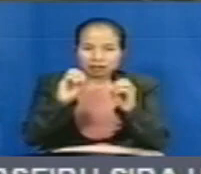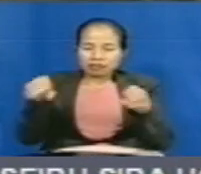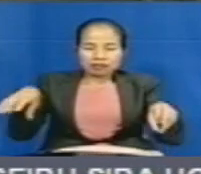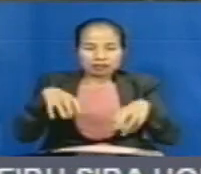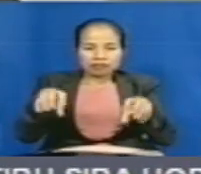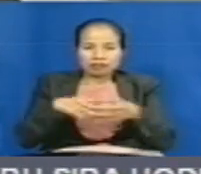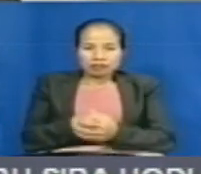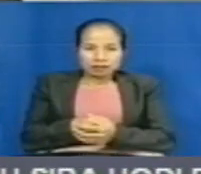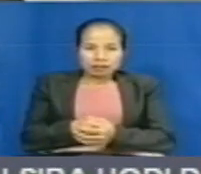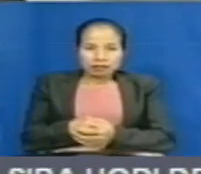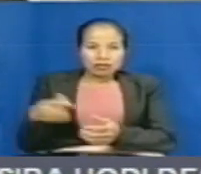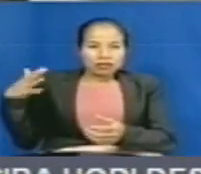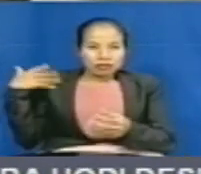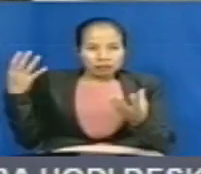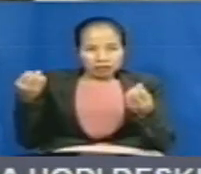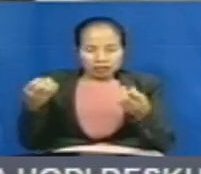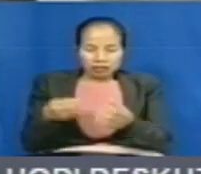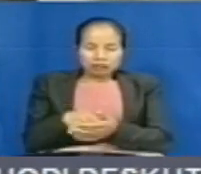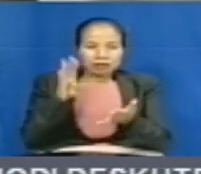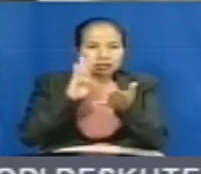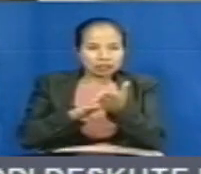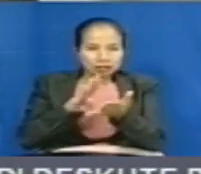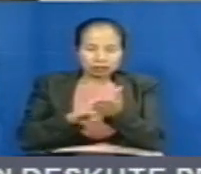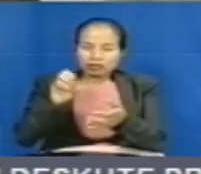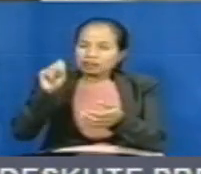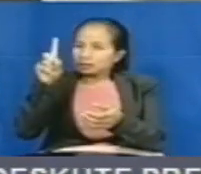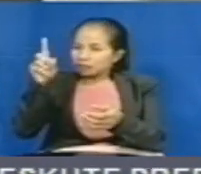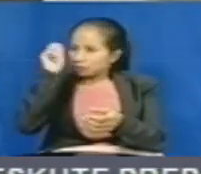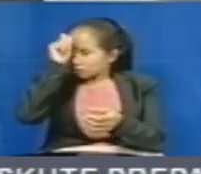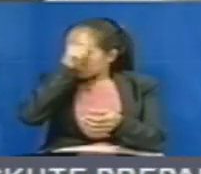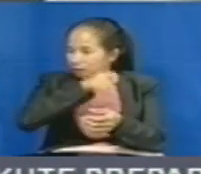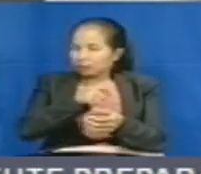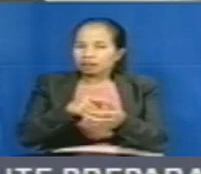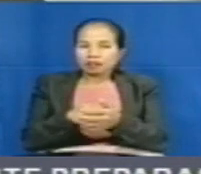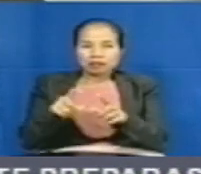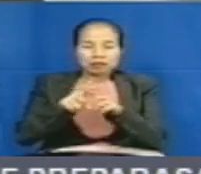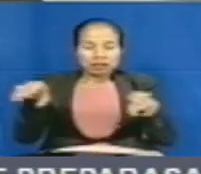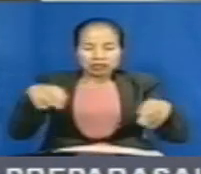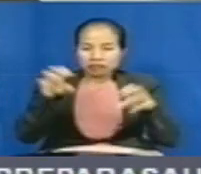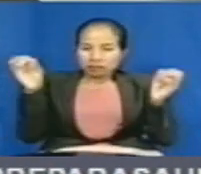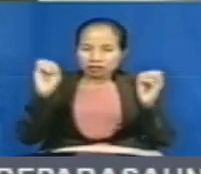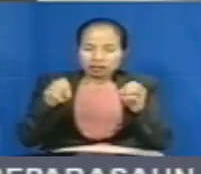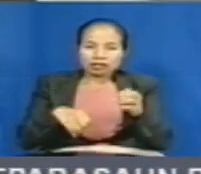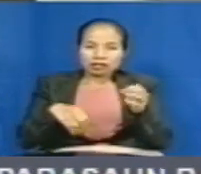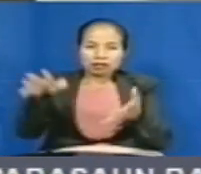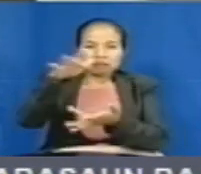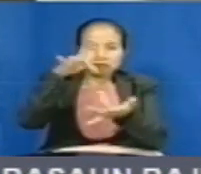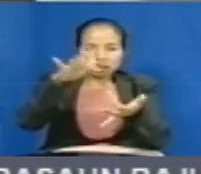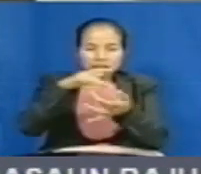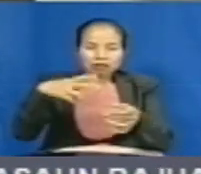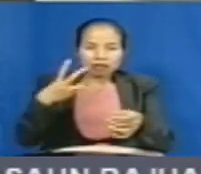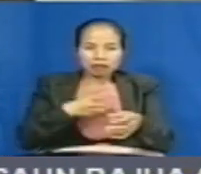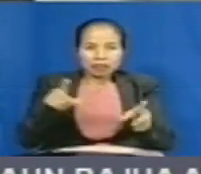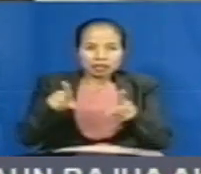servisu. Maluk zoben barak maka eskola daruma to esatu, daruma servisu laya sirabe laba lamai, idane ami